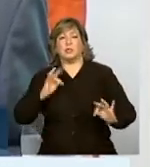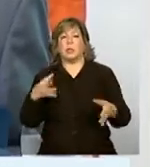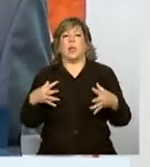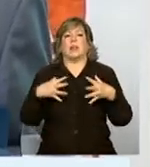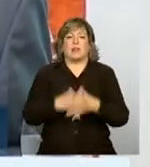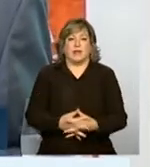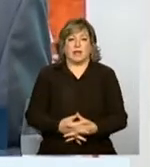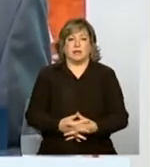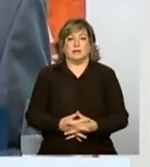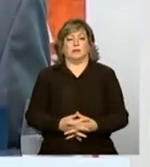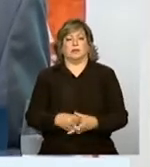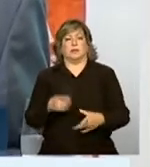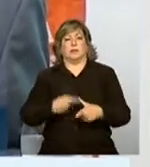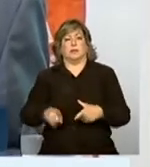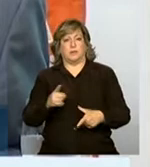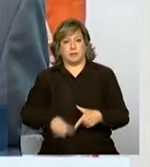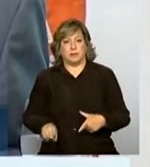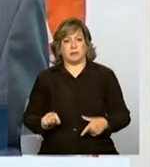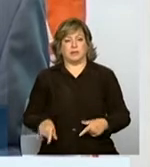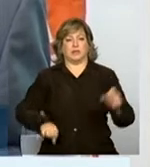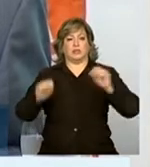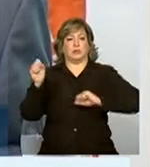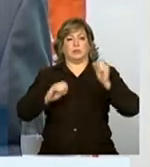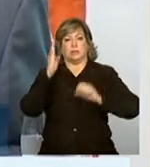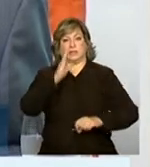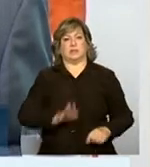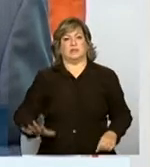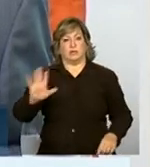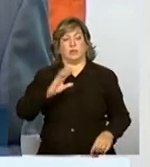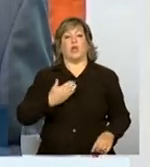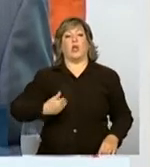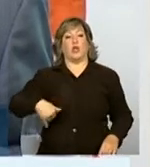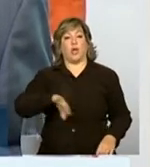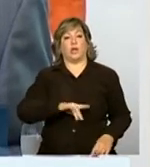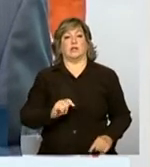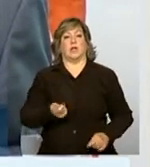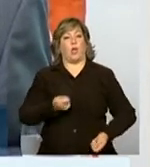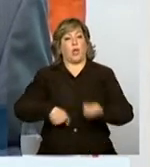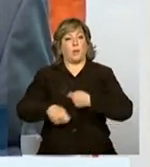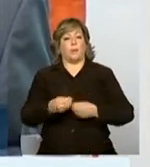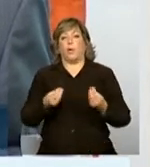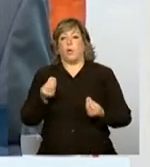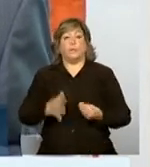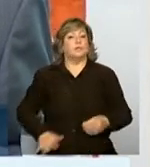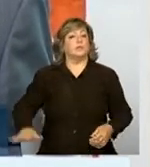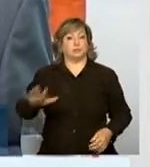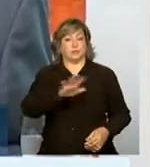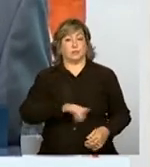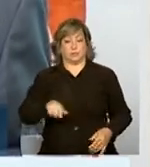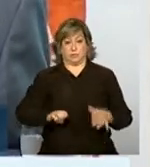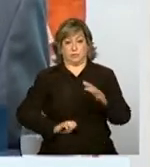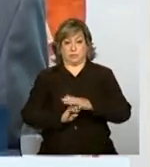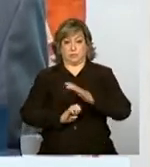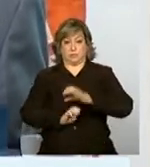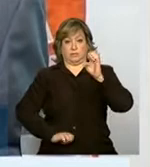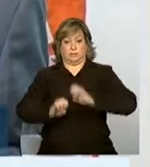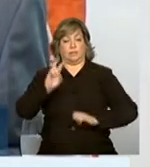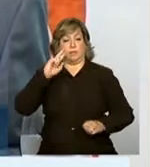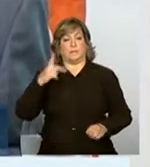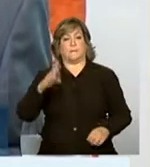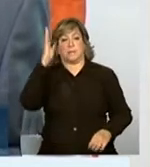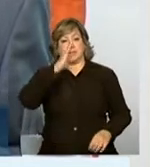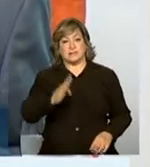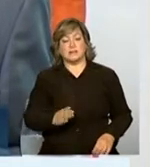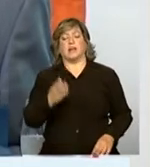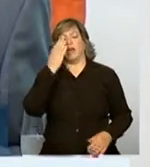que travam a competitividade da indústria nacional e da nossa economia como um todo. Os empresários brasileiros